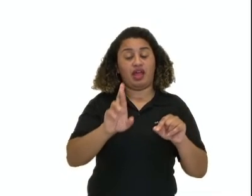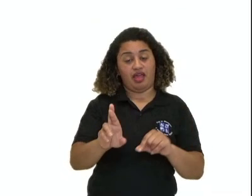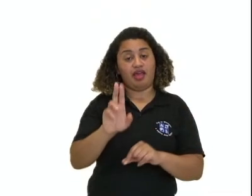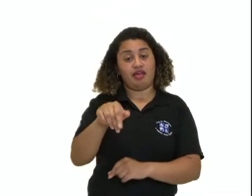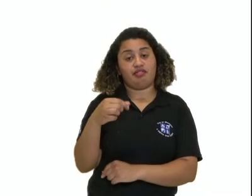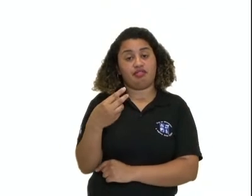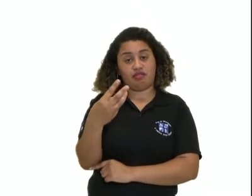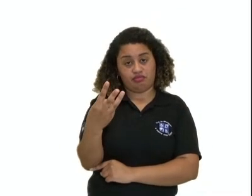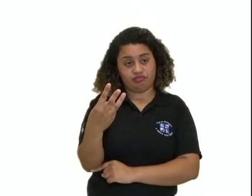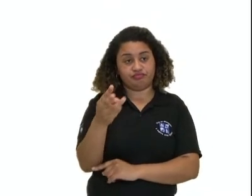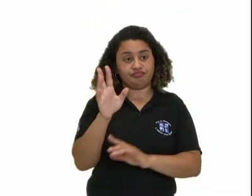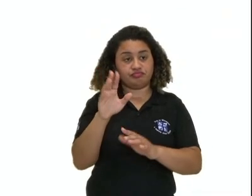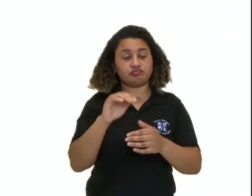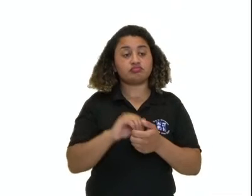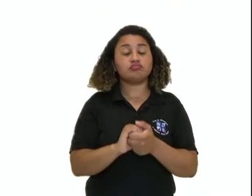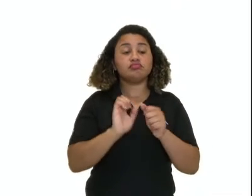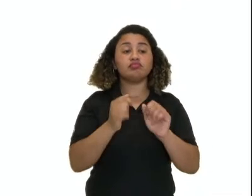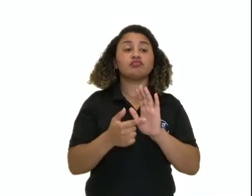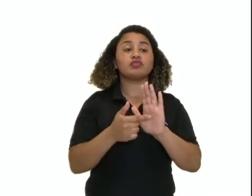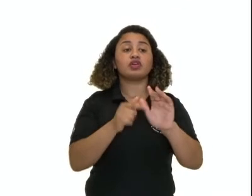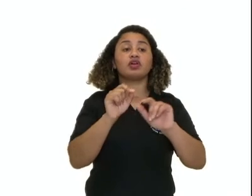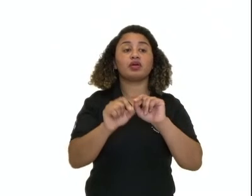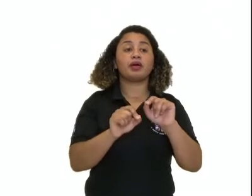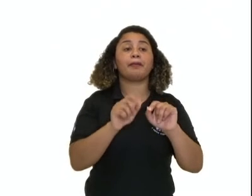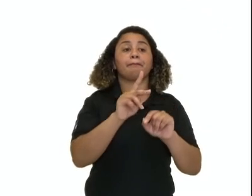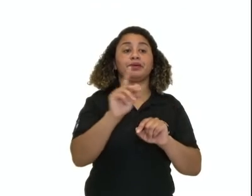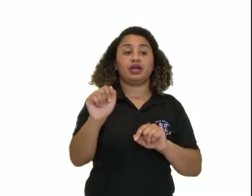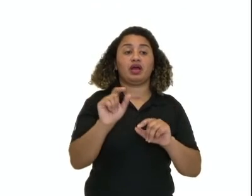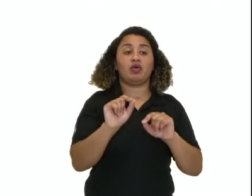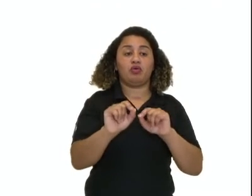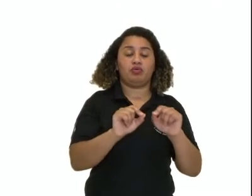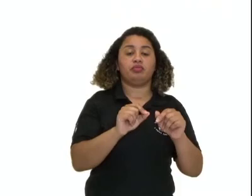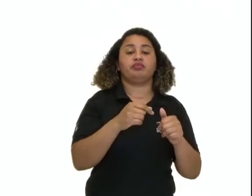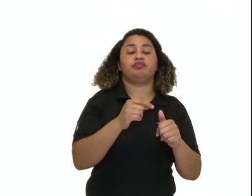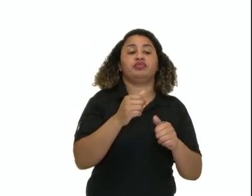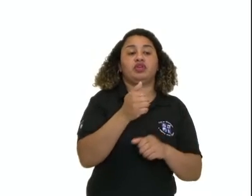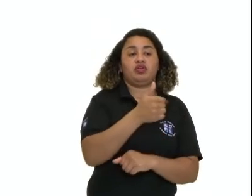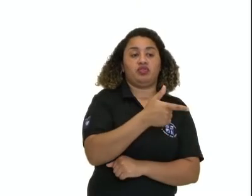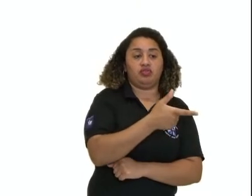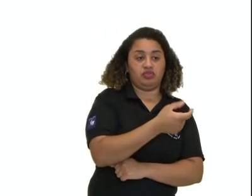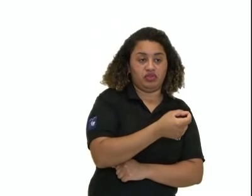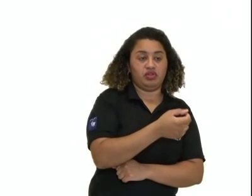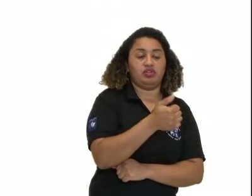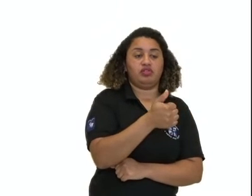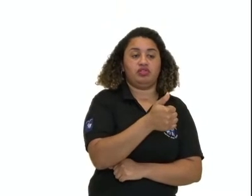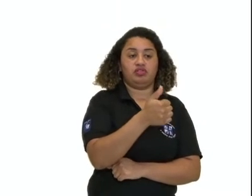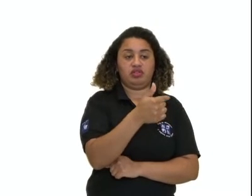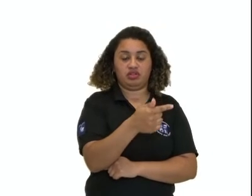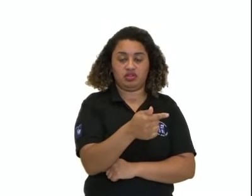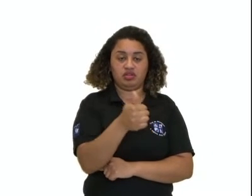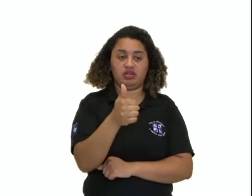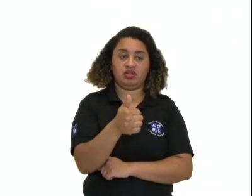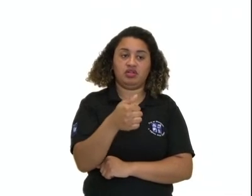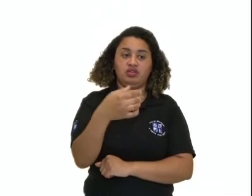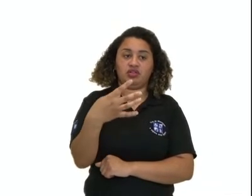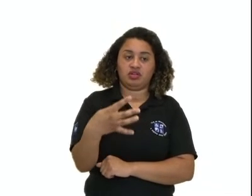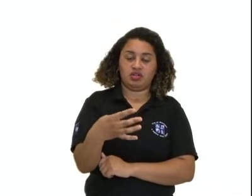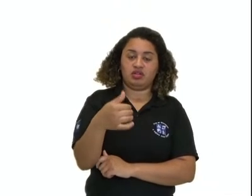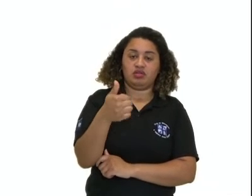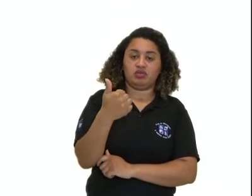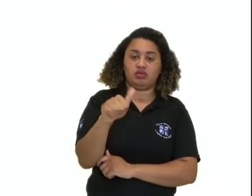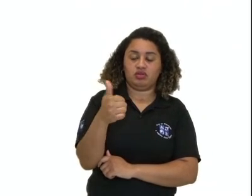3. Podemos mostrar essa PA aqui, ó. Na primeira hora, 20 quilômetros, na